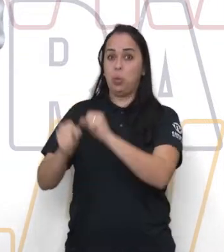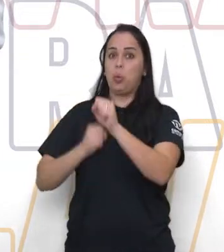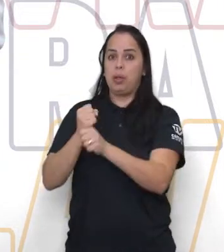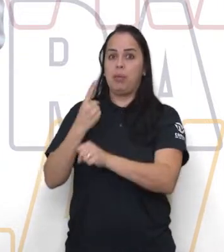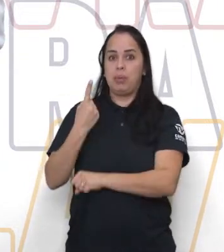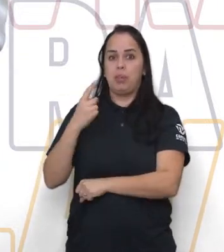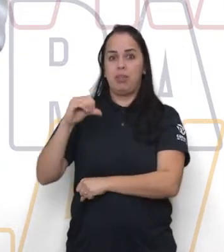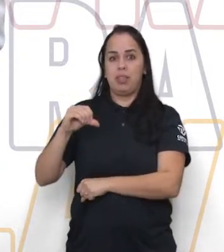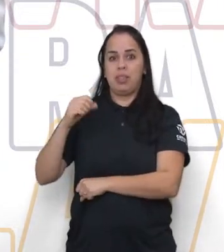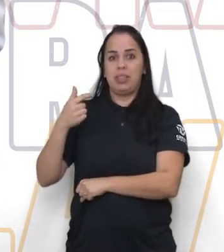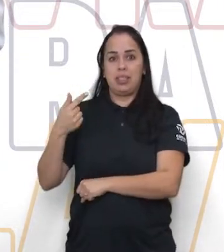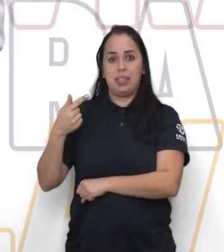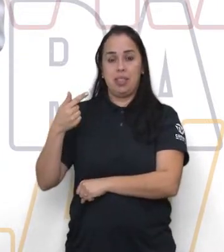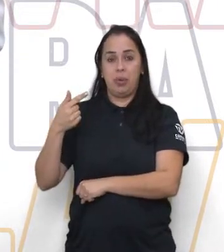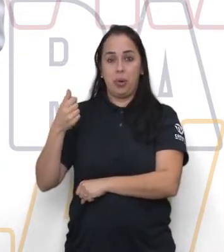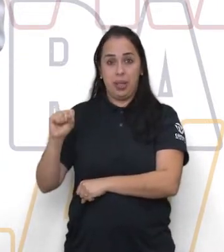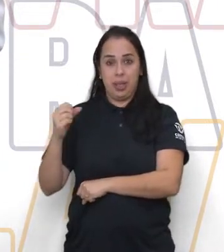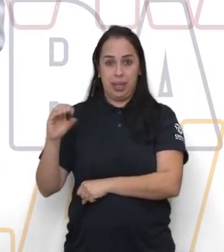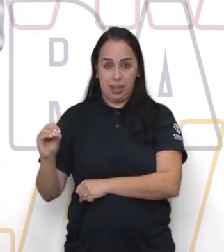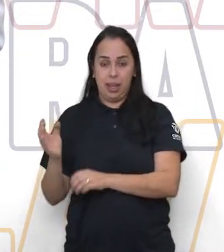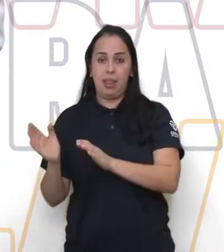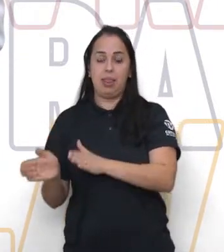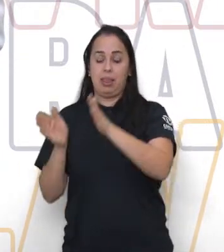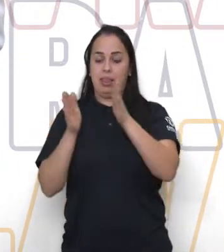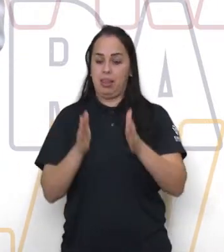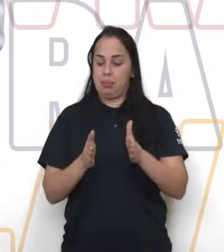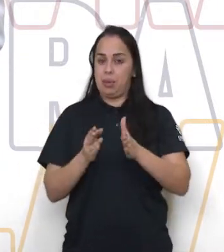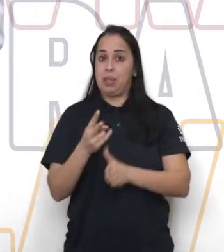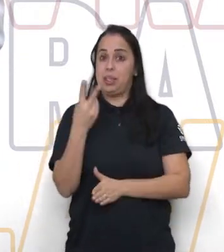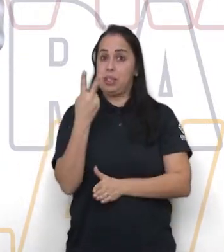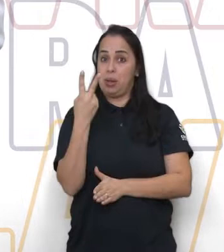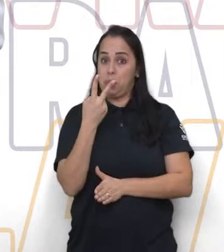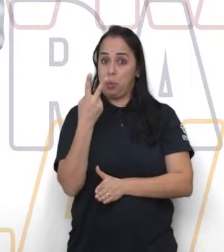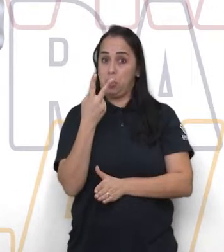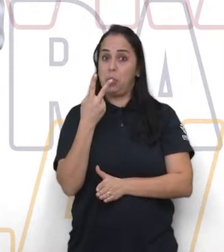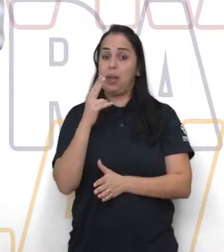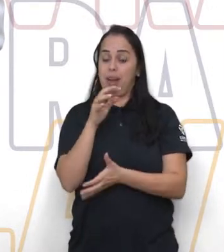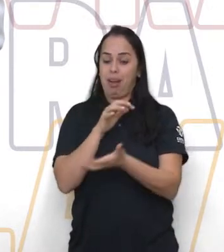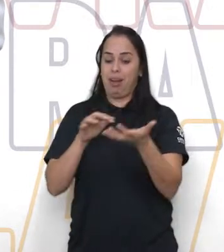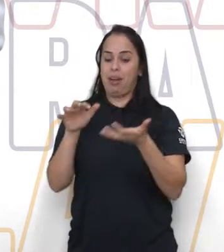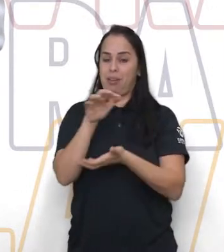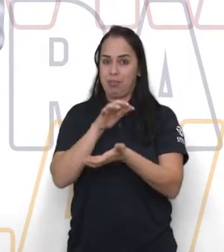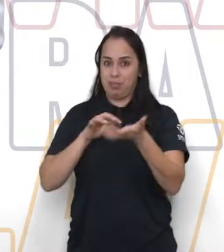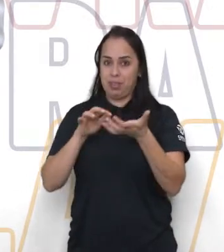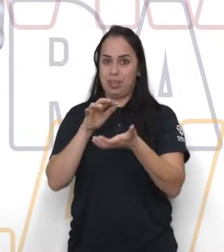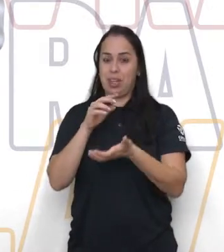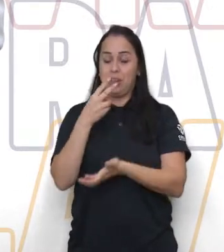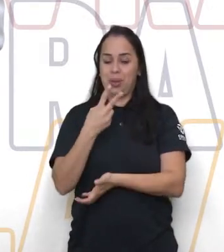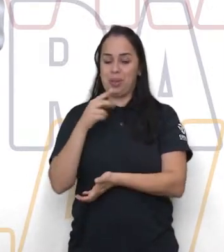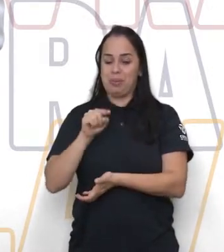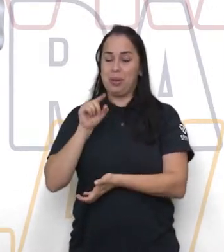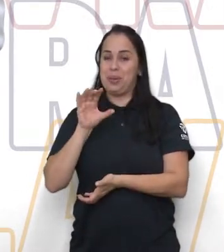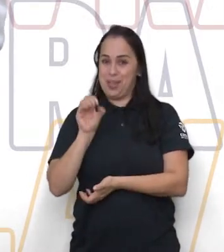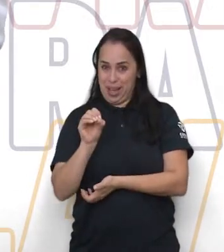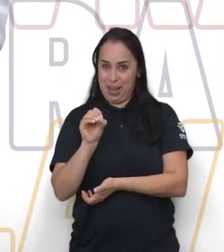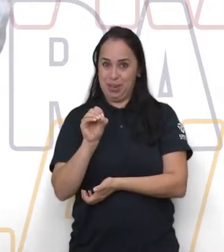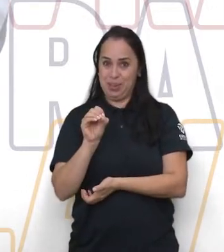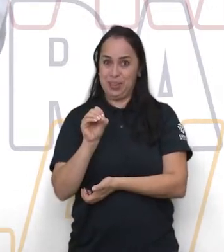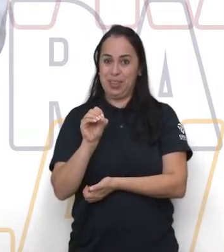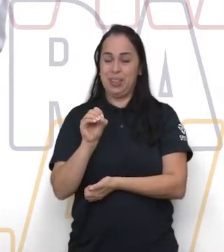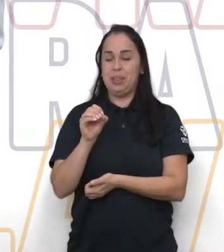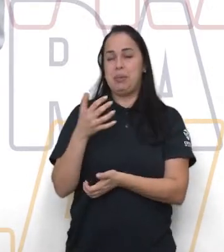1780 com a mecanização dos teares depois veio a segunda grande revolução a 2.0